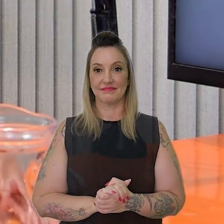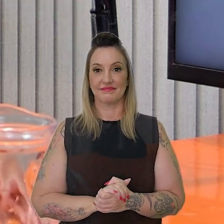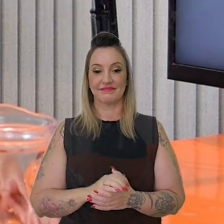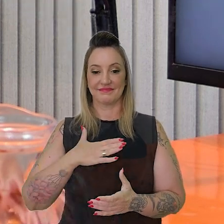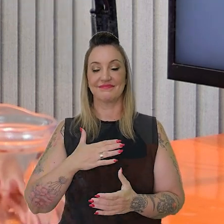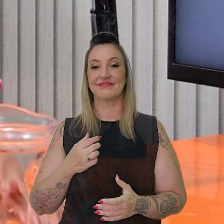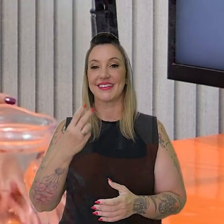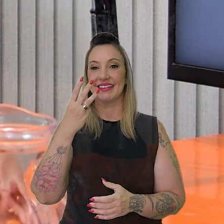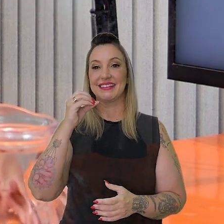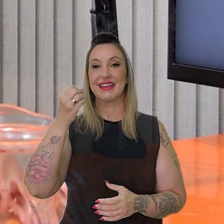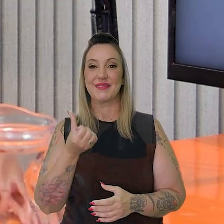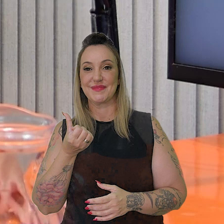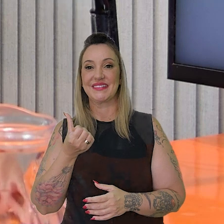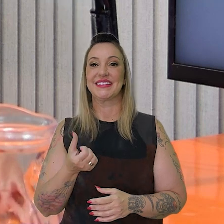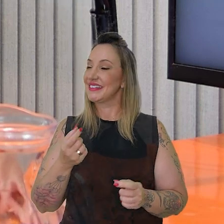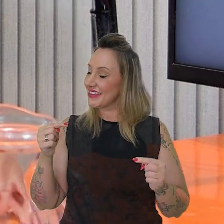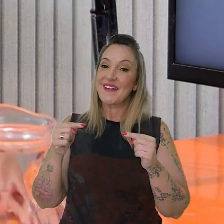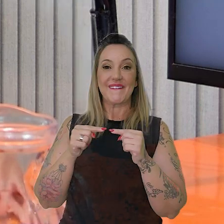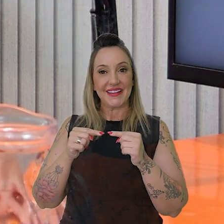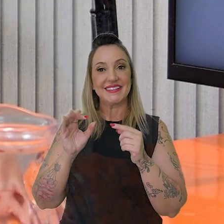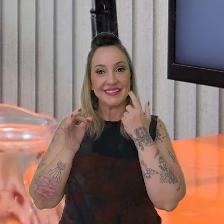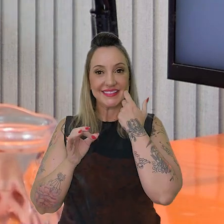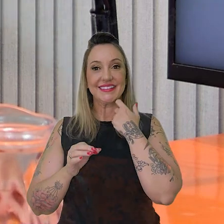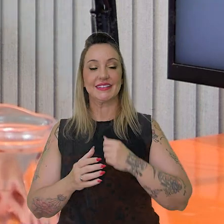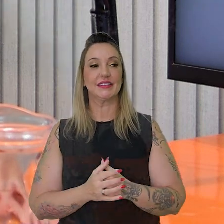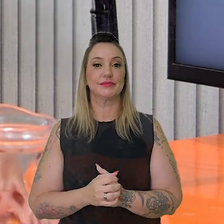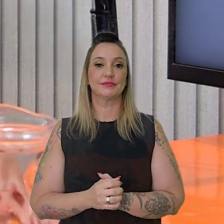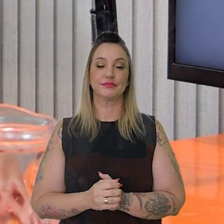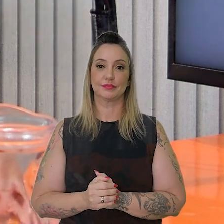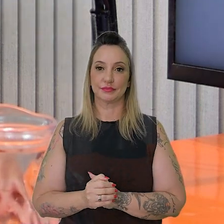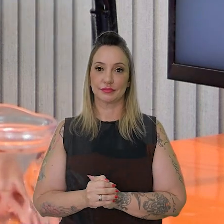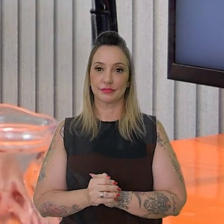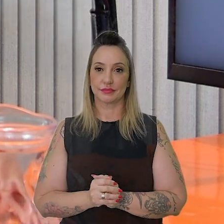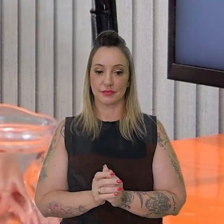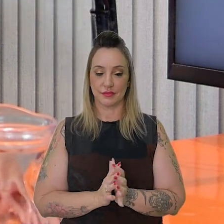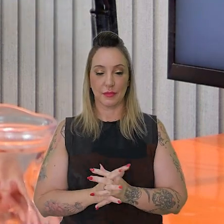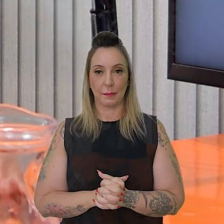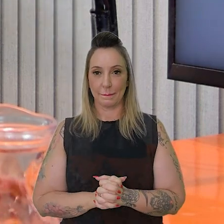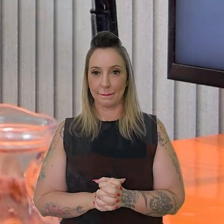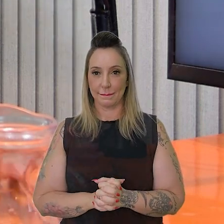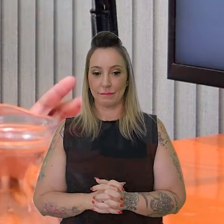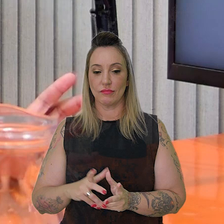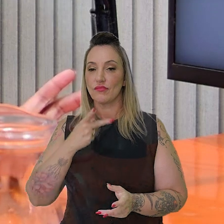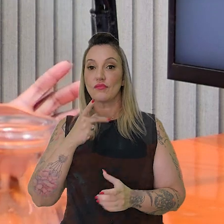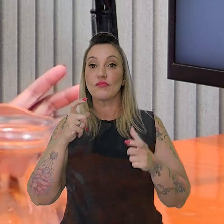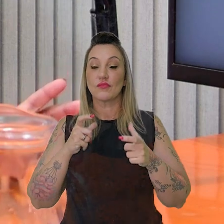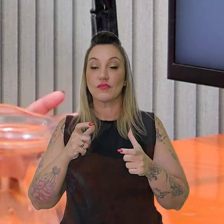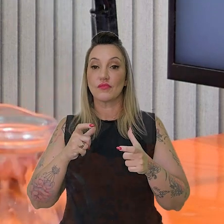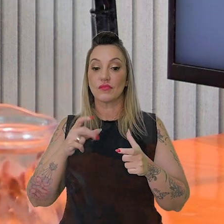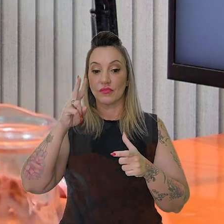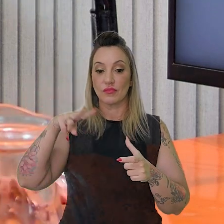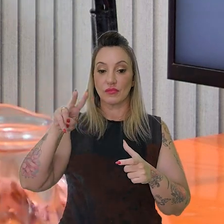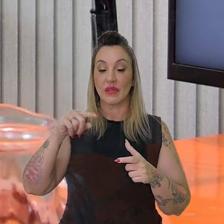306 Aonde vai ser o evento des é coincidência aí eu tô falando local